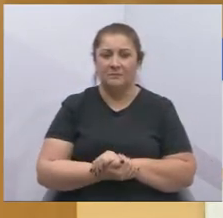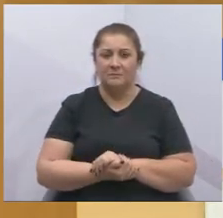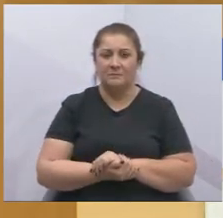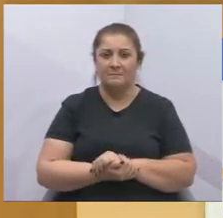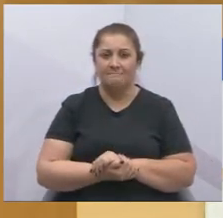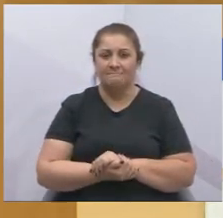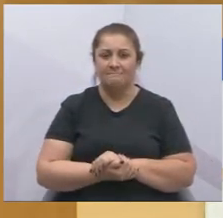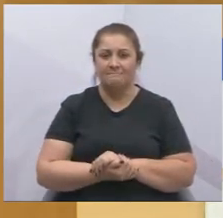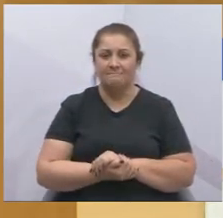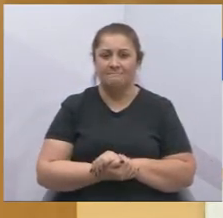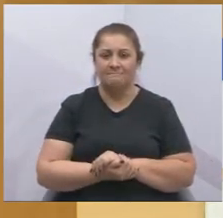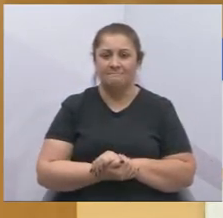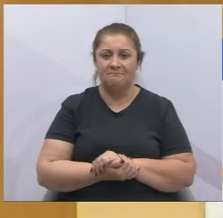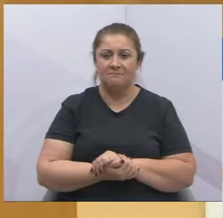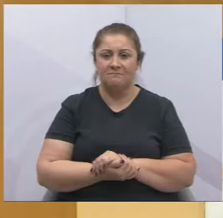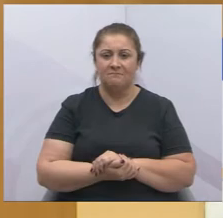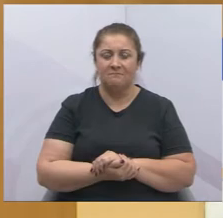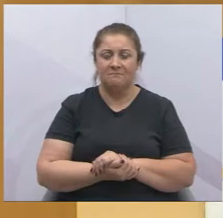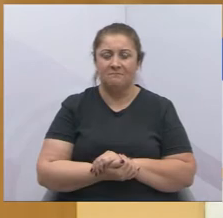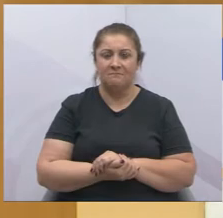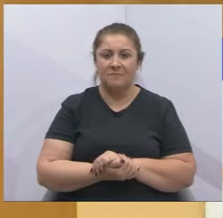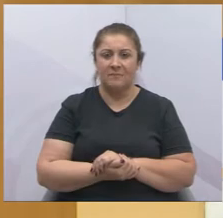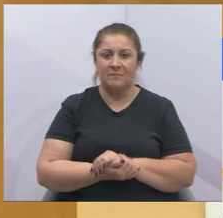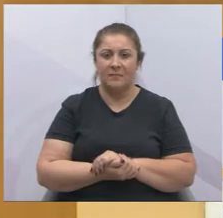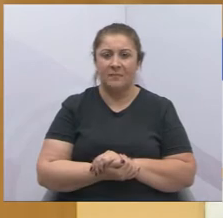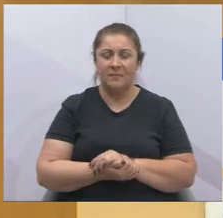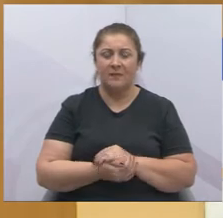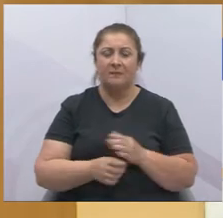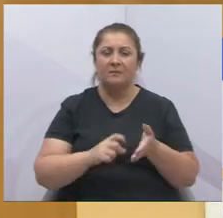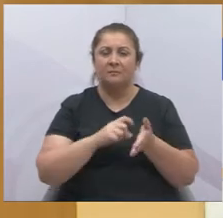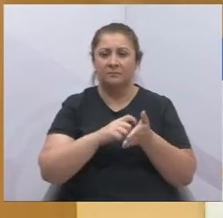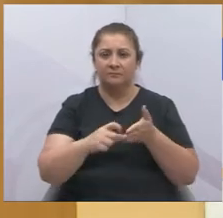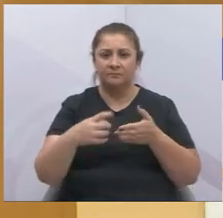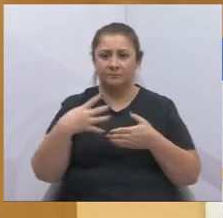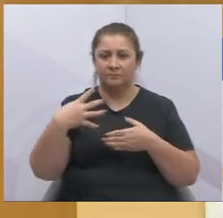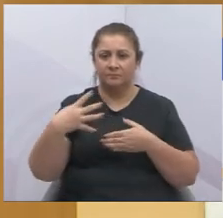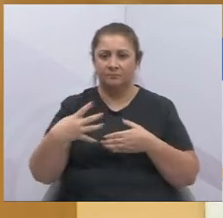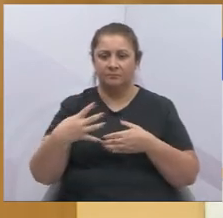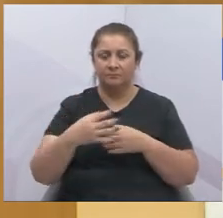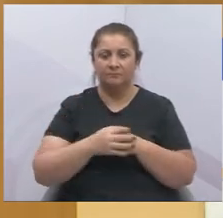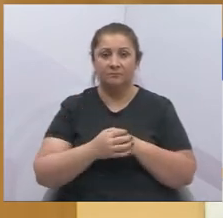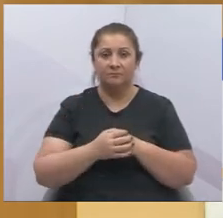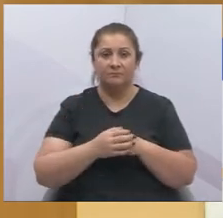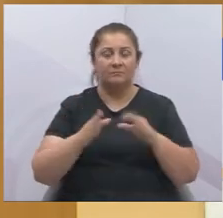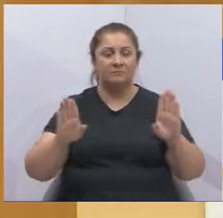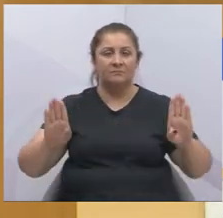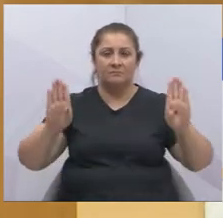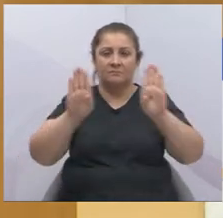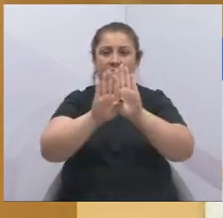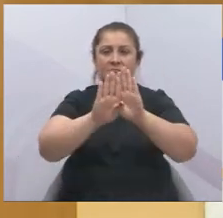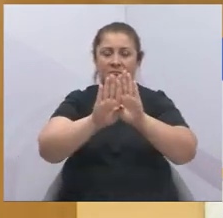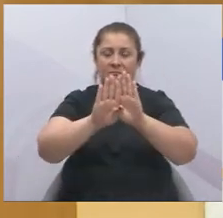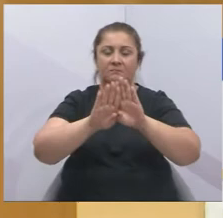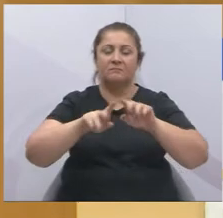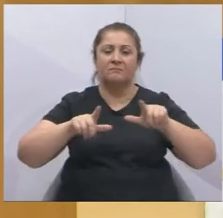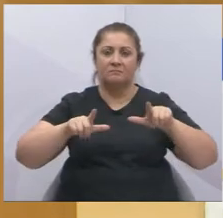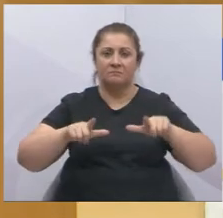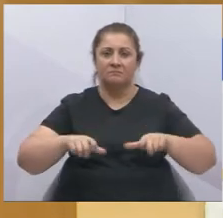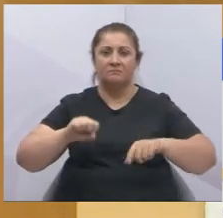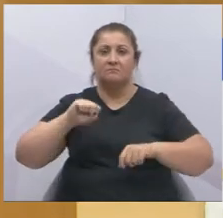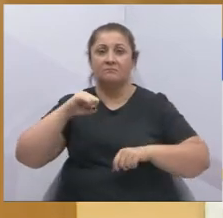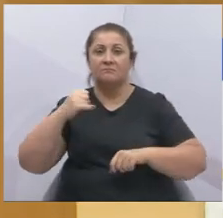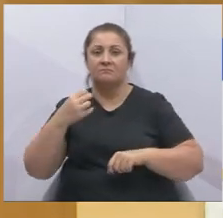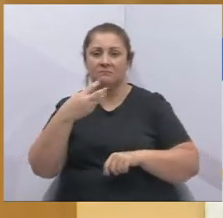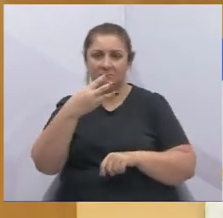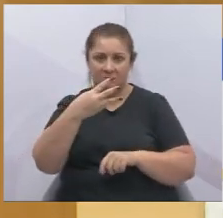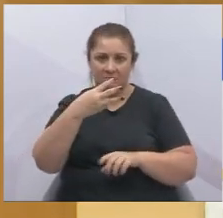em caso de segunda reincidência. Inciso 4º. Interdição do local ou atividade em caso de terceira